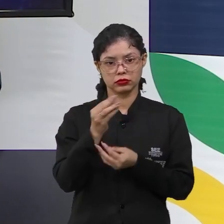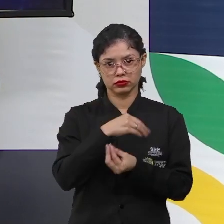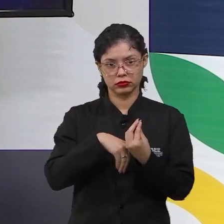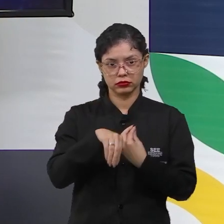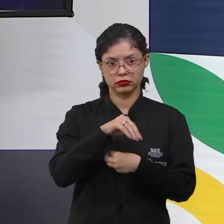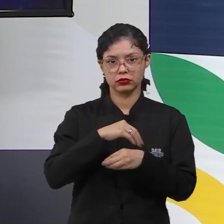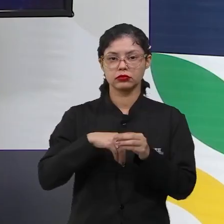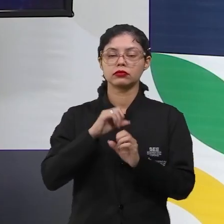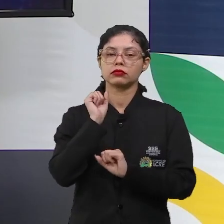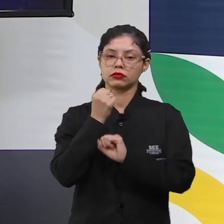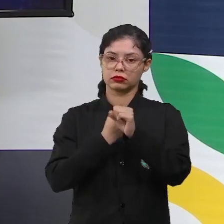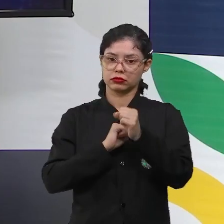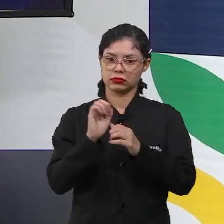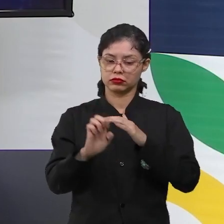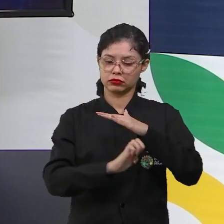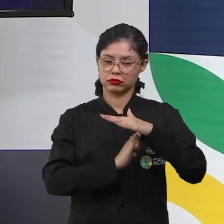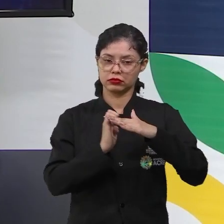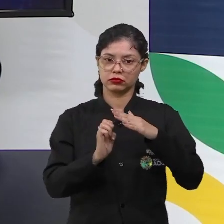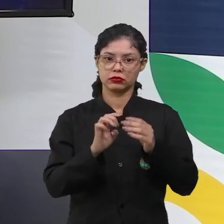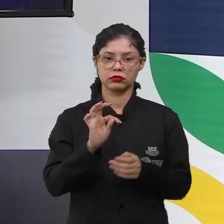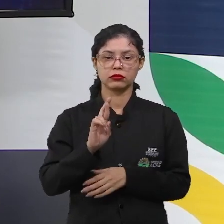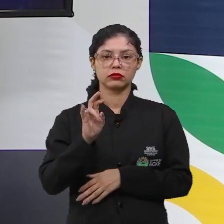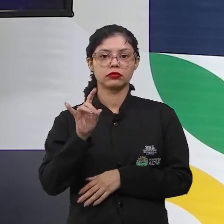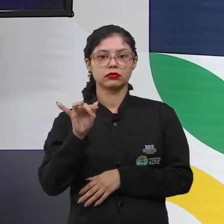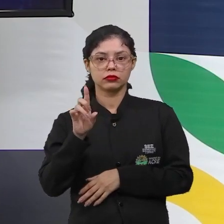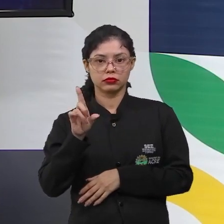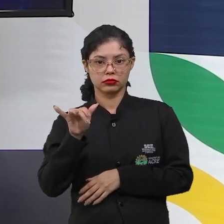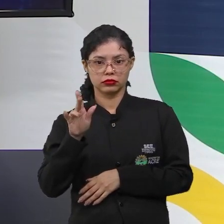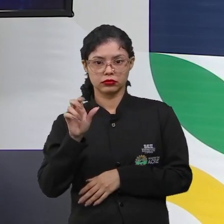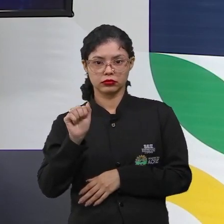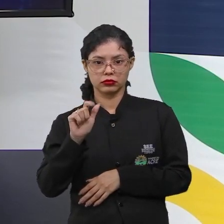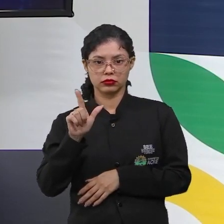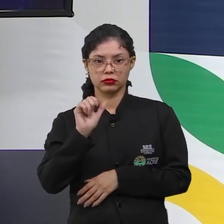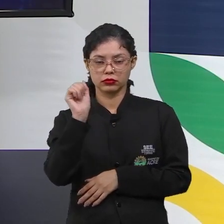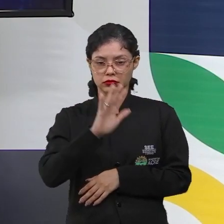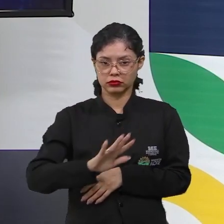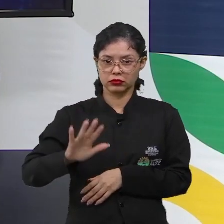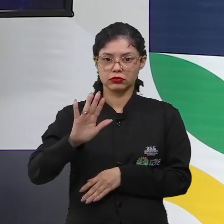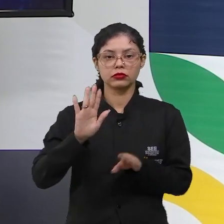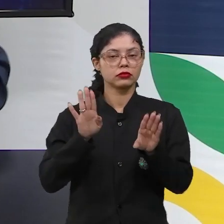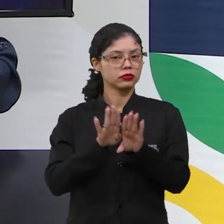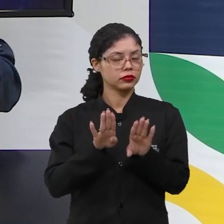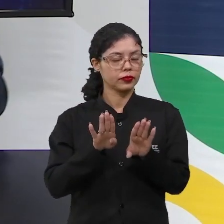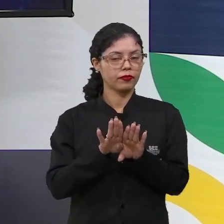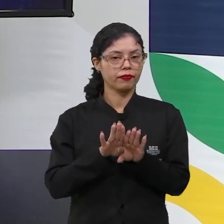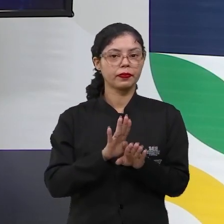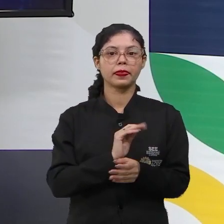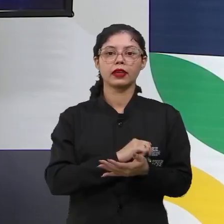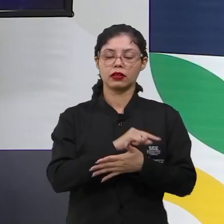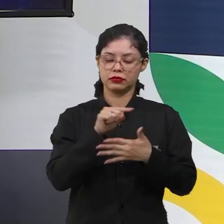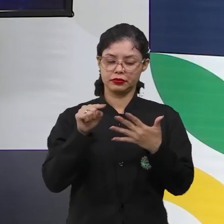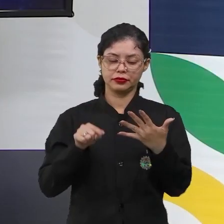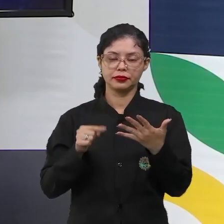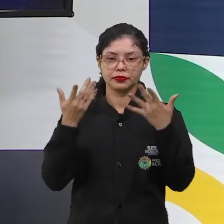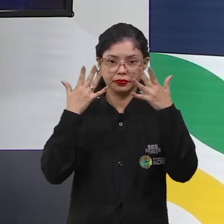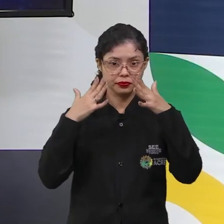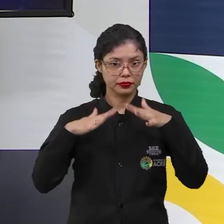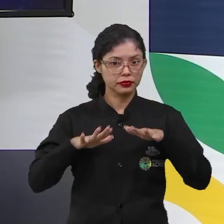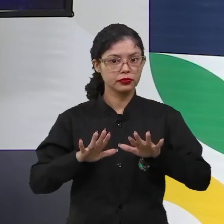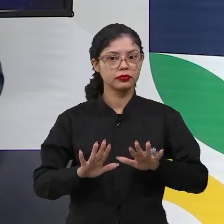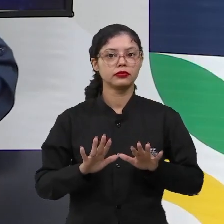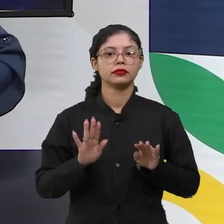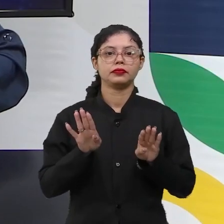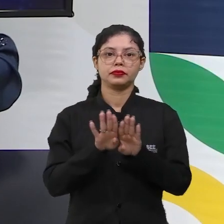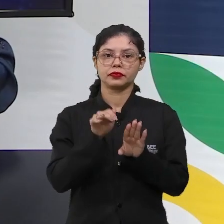empresas transnacionais, e também podem ser por recursos naturais, que hoje a gente tem